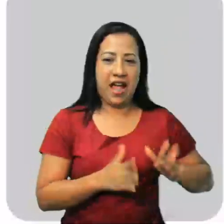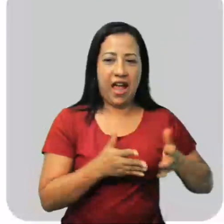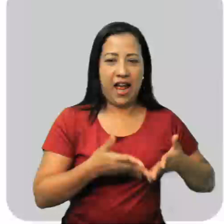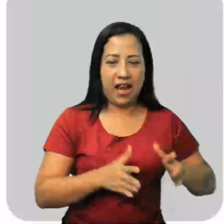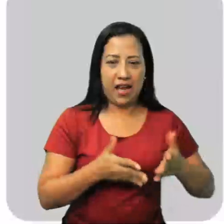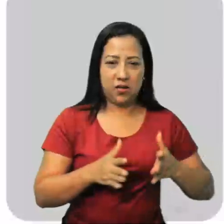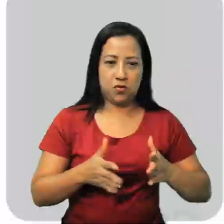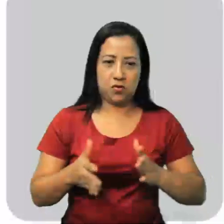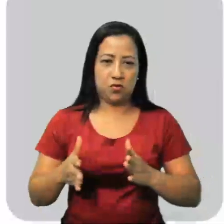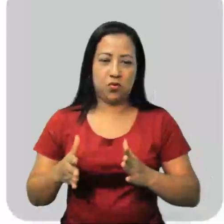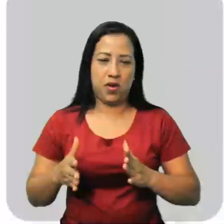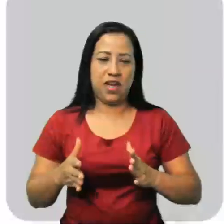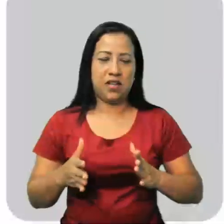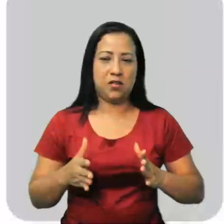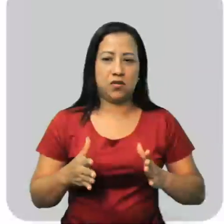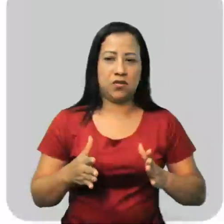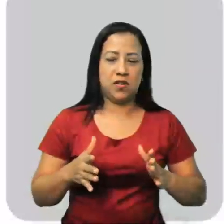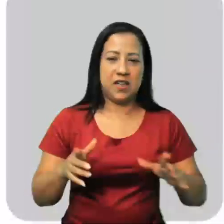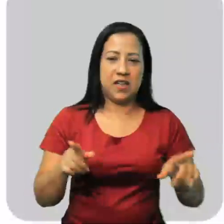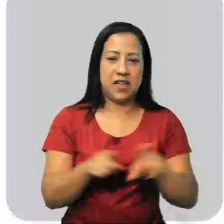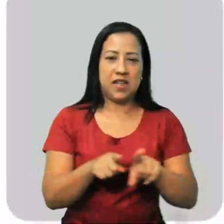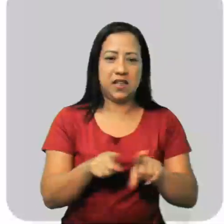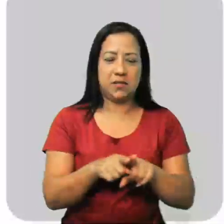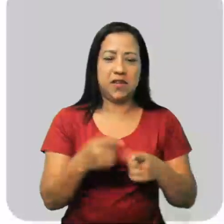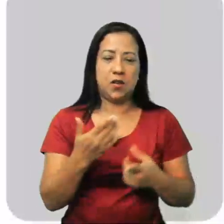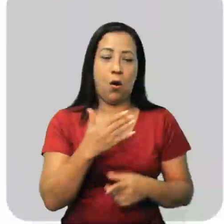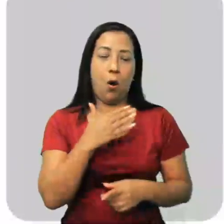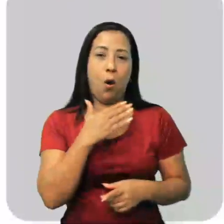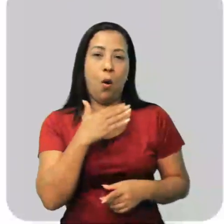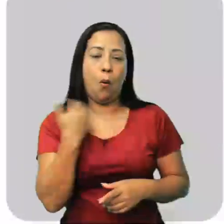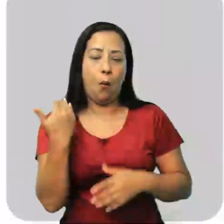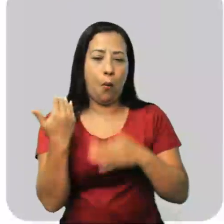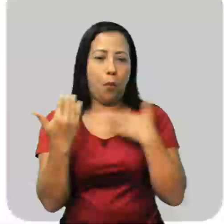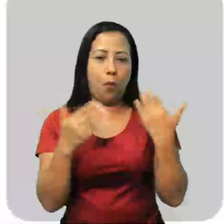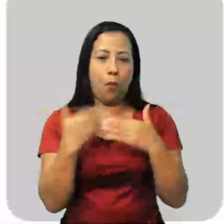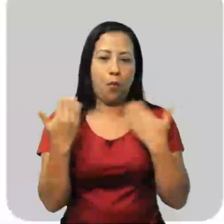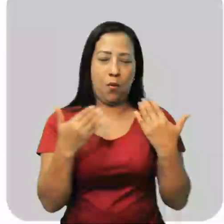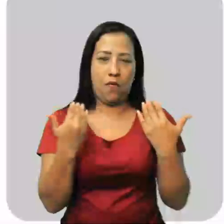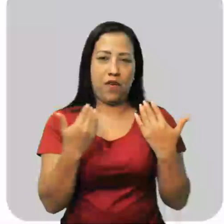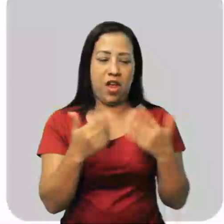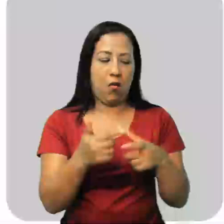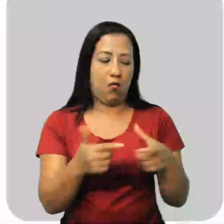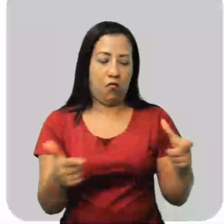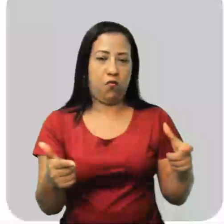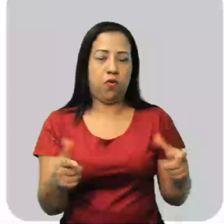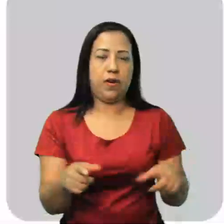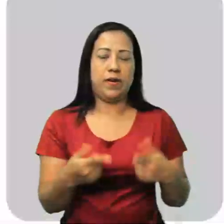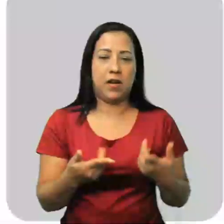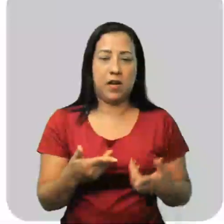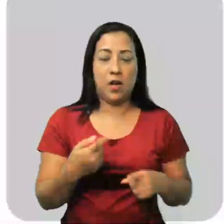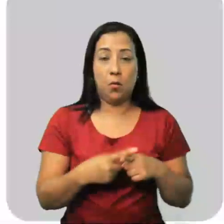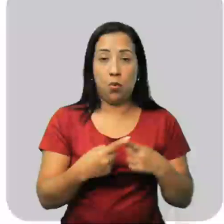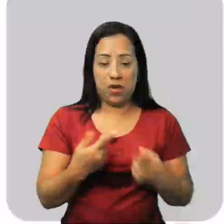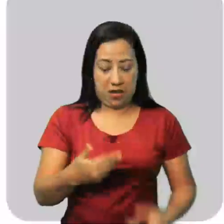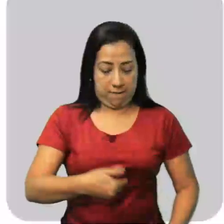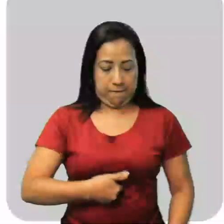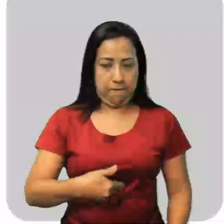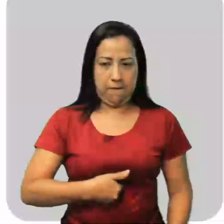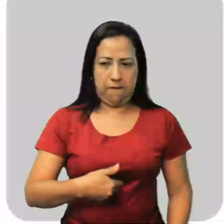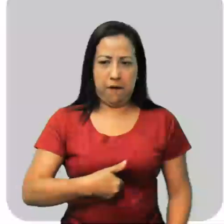epidemias e as catástrofes naturais chegavam a dizimar povos inteiros. Ok? Fome mata.